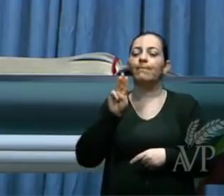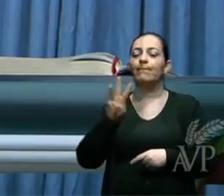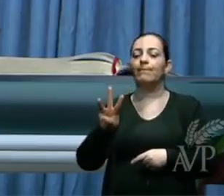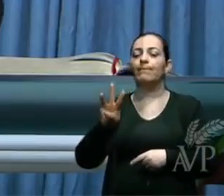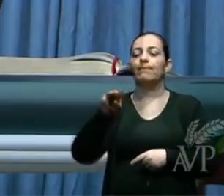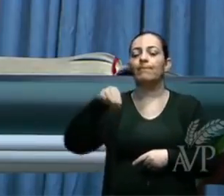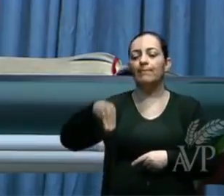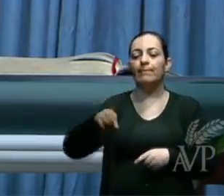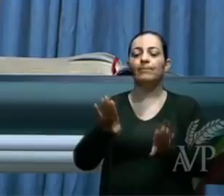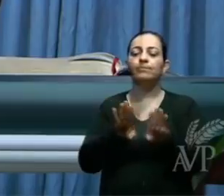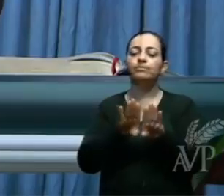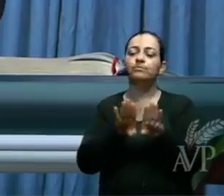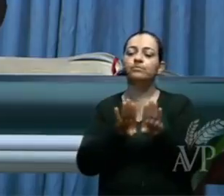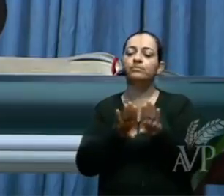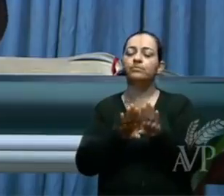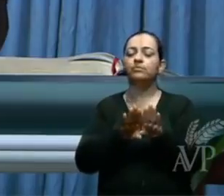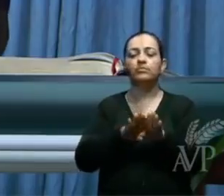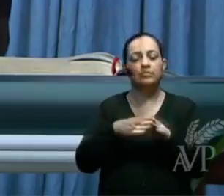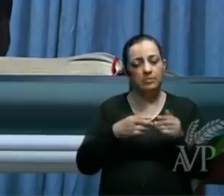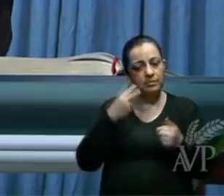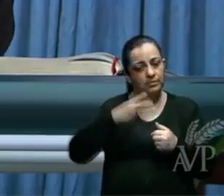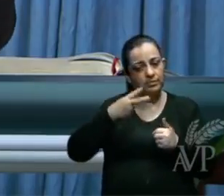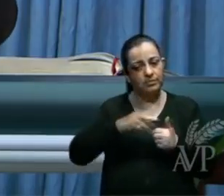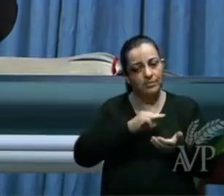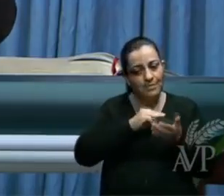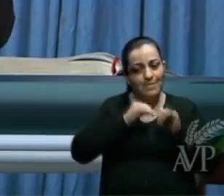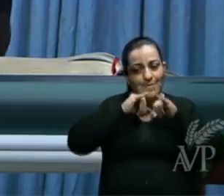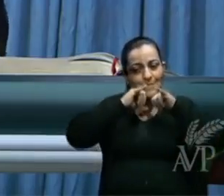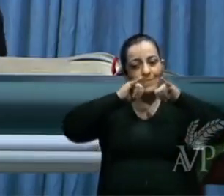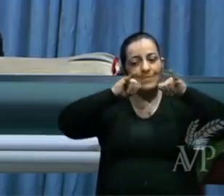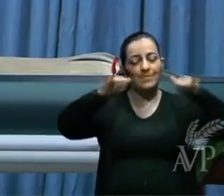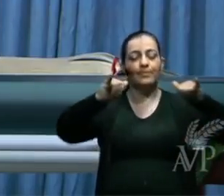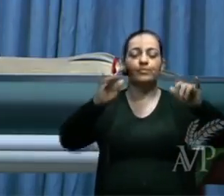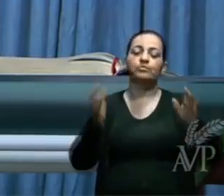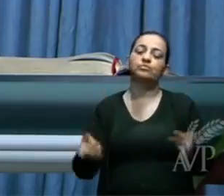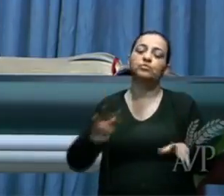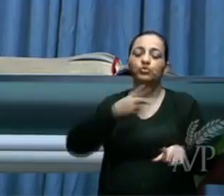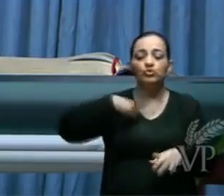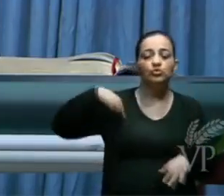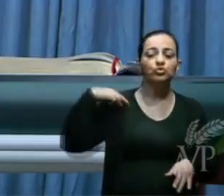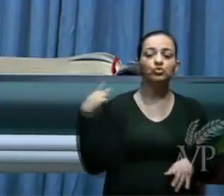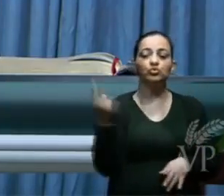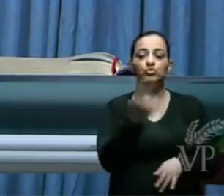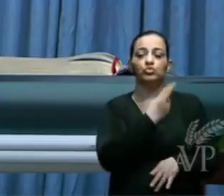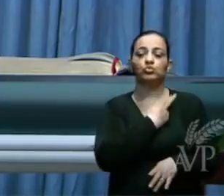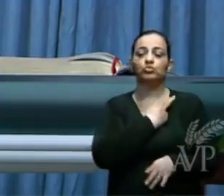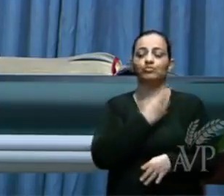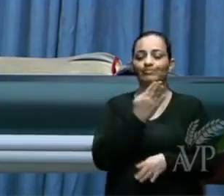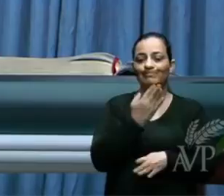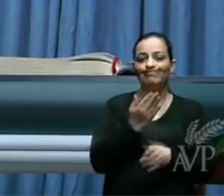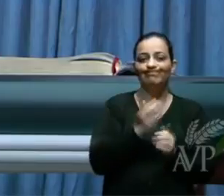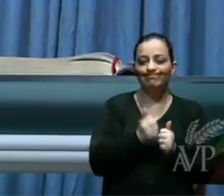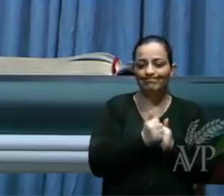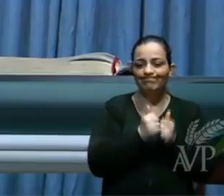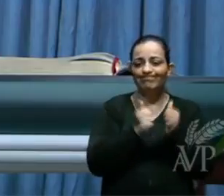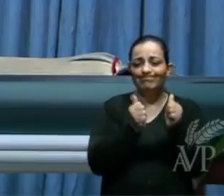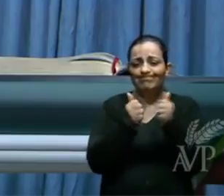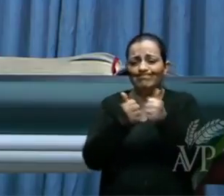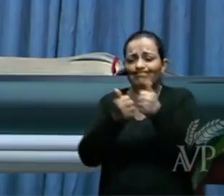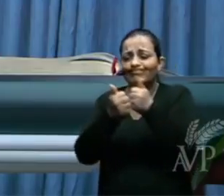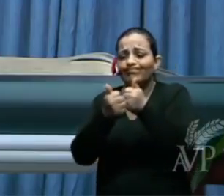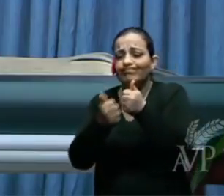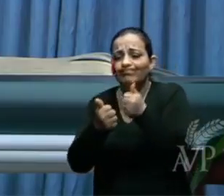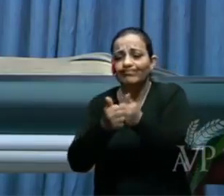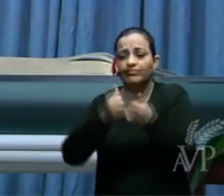para precursor a minha segunda vinda nós estamos diante do cumprimento da promessa de